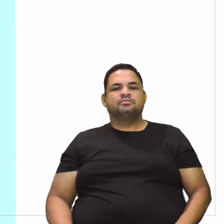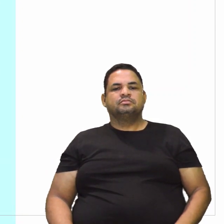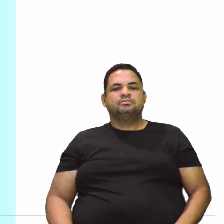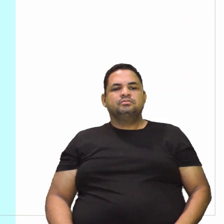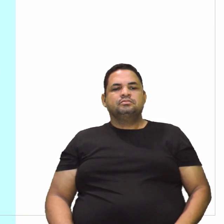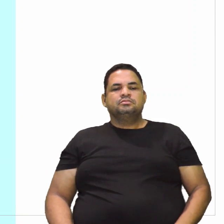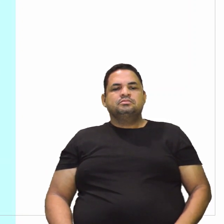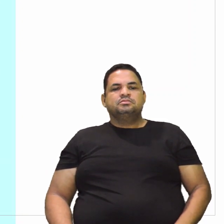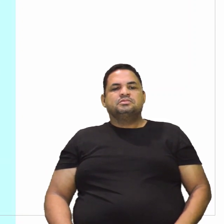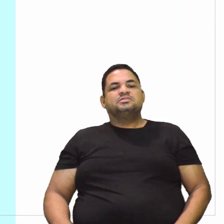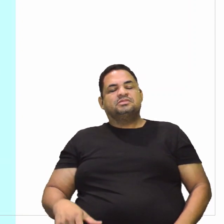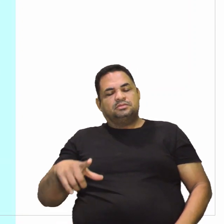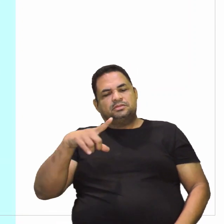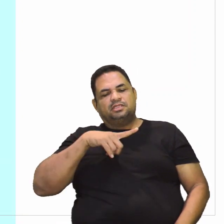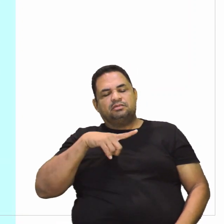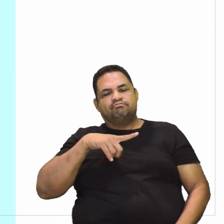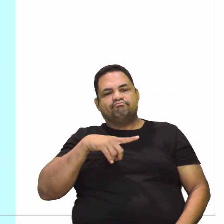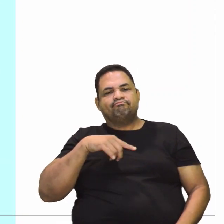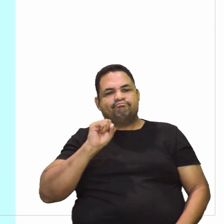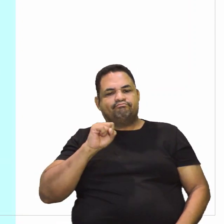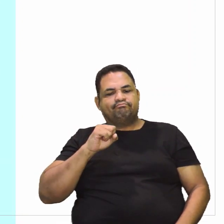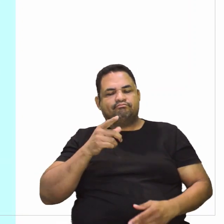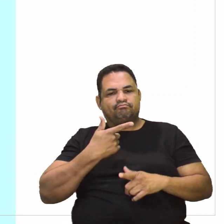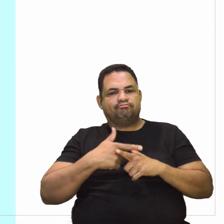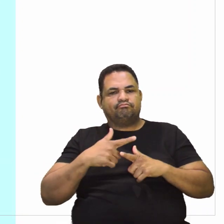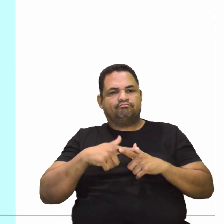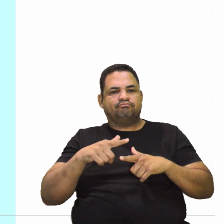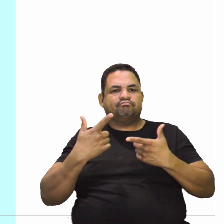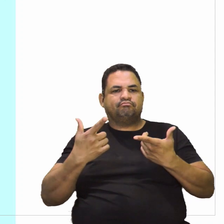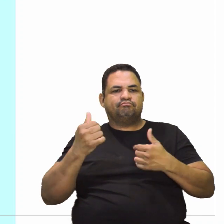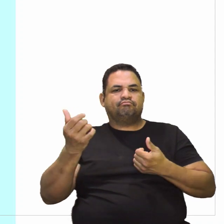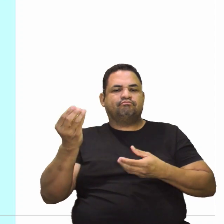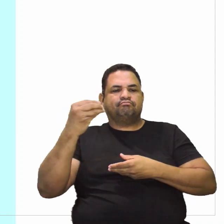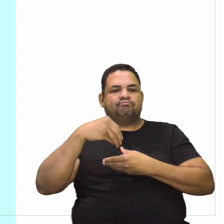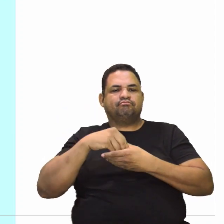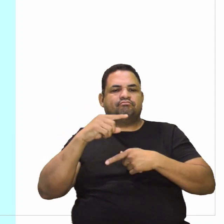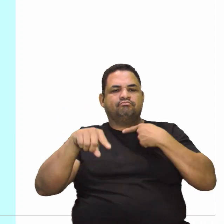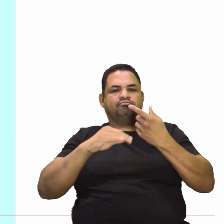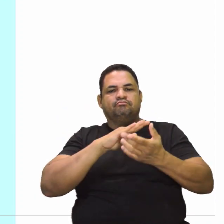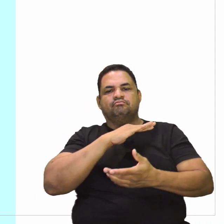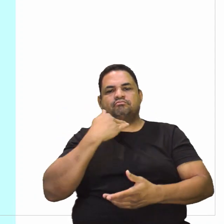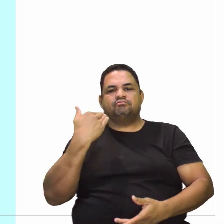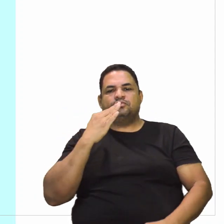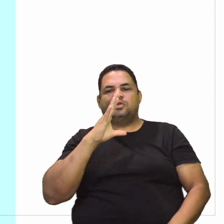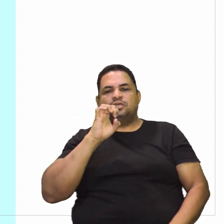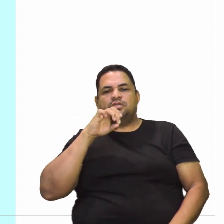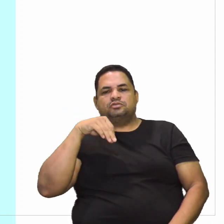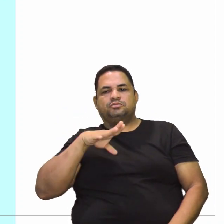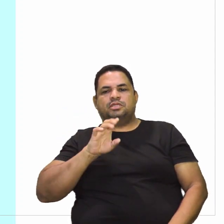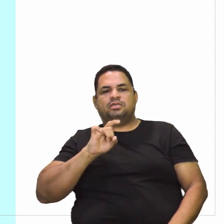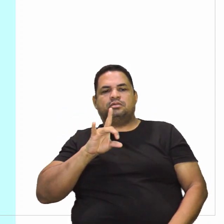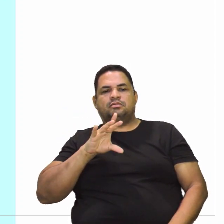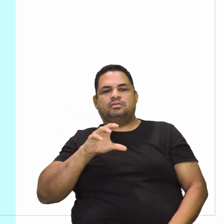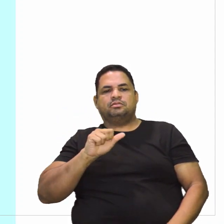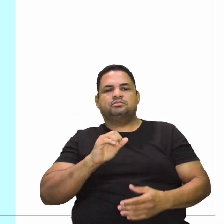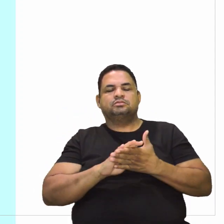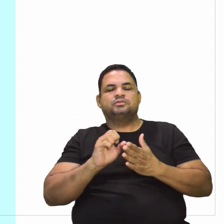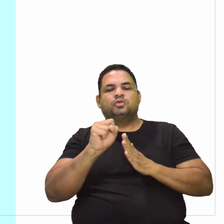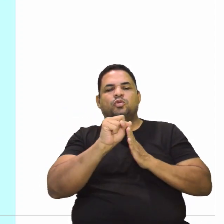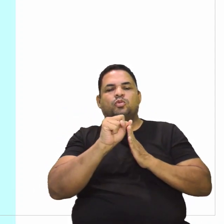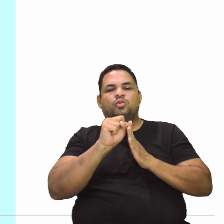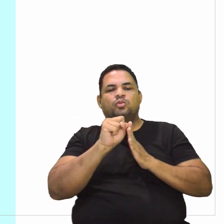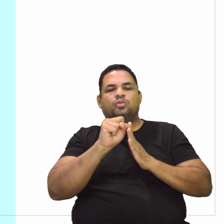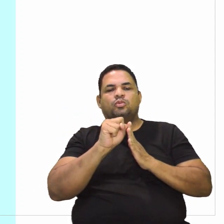Claro, houve suas crises, né? Depois da morte de Carlos Magno, isso em